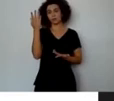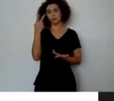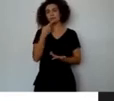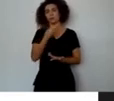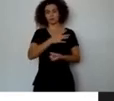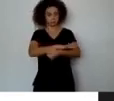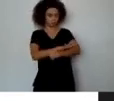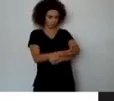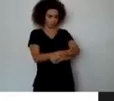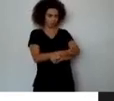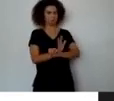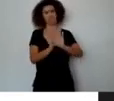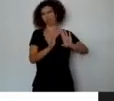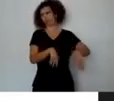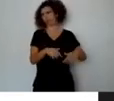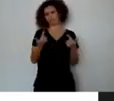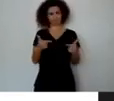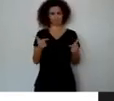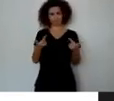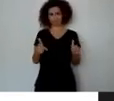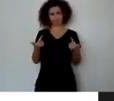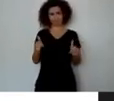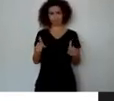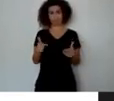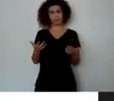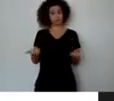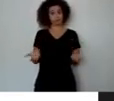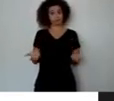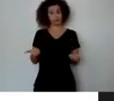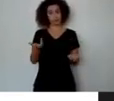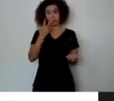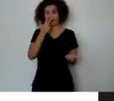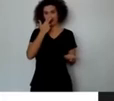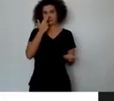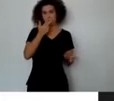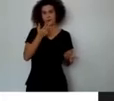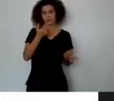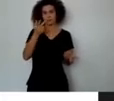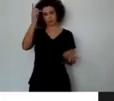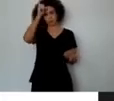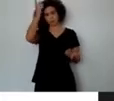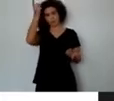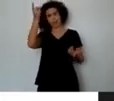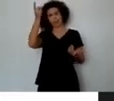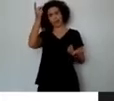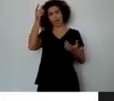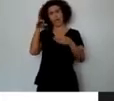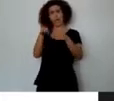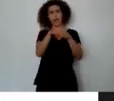racismo. Existe uma falsa ideia da democracia racial no